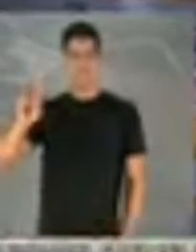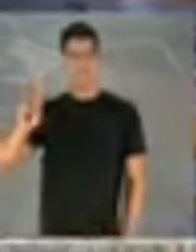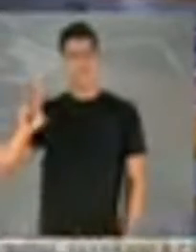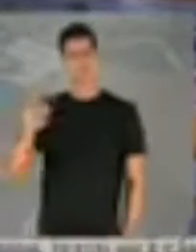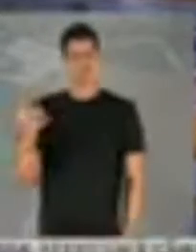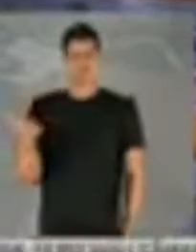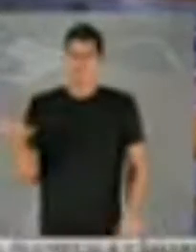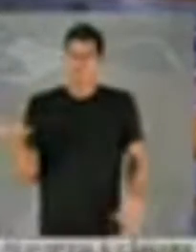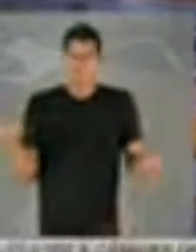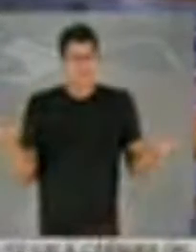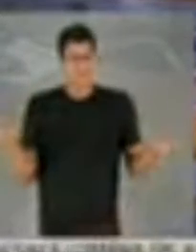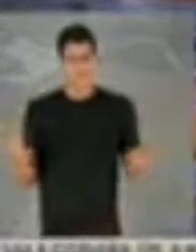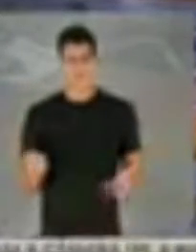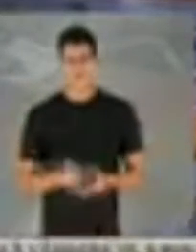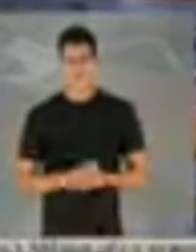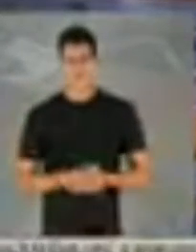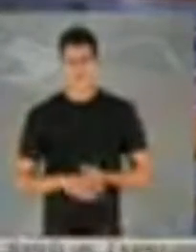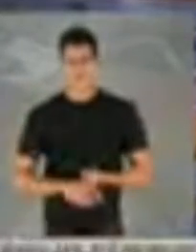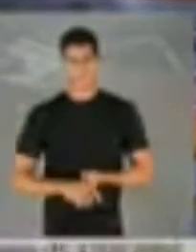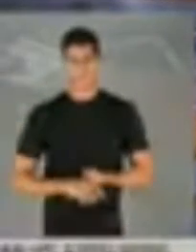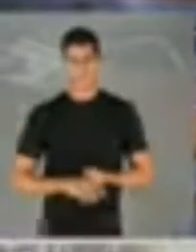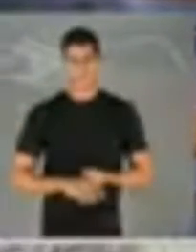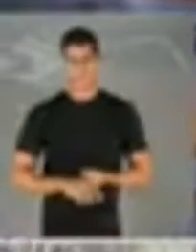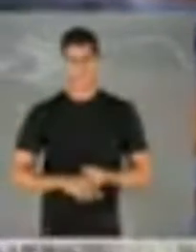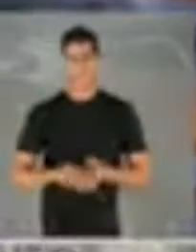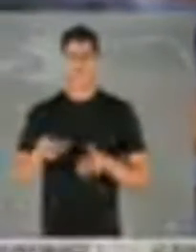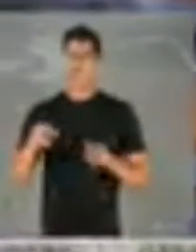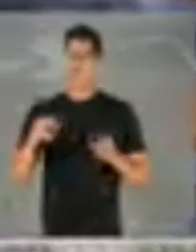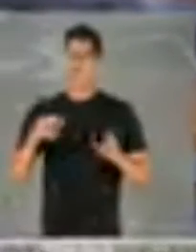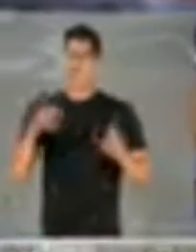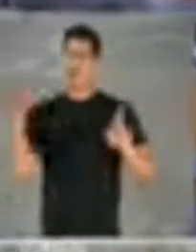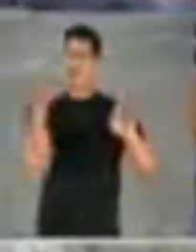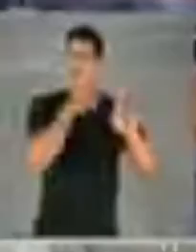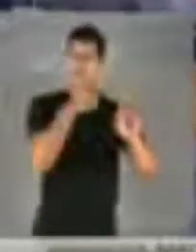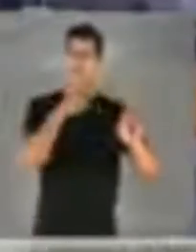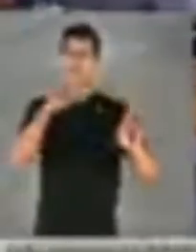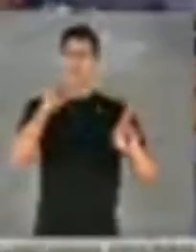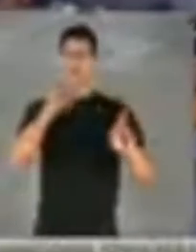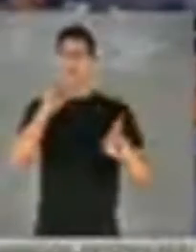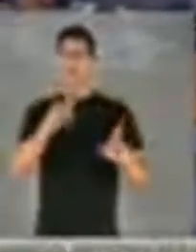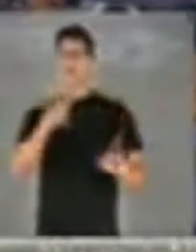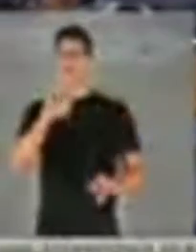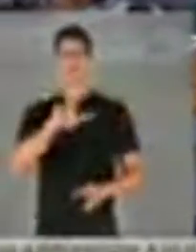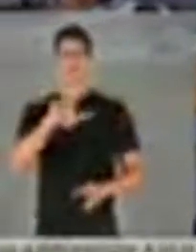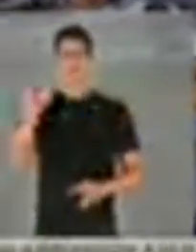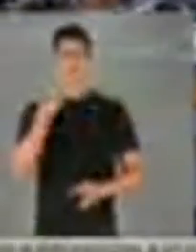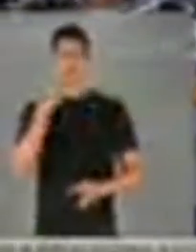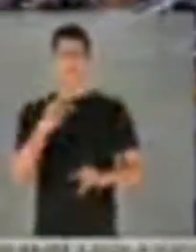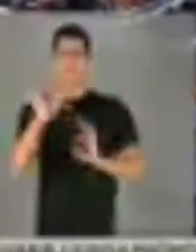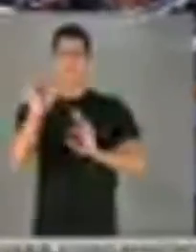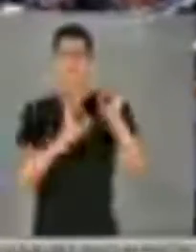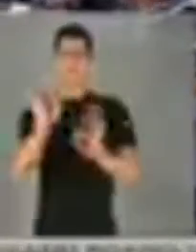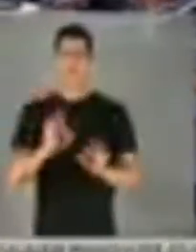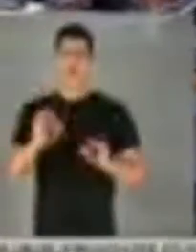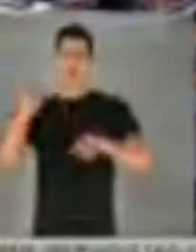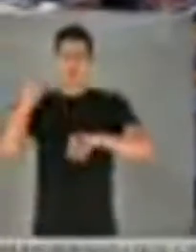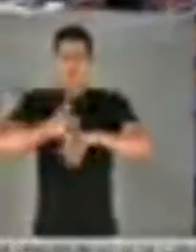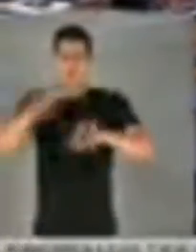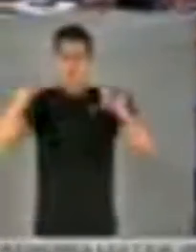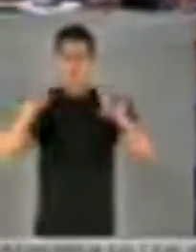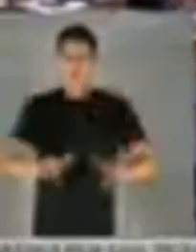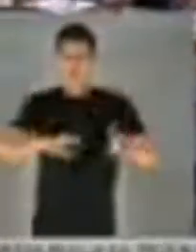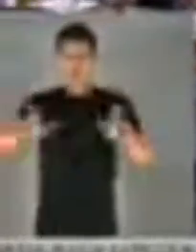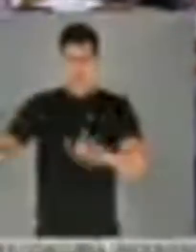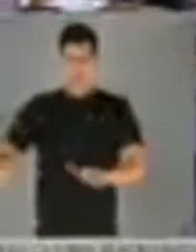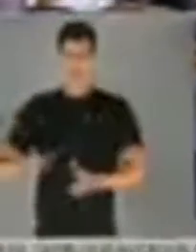Assim... Carlos Wizard foi referido pelo Pazuello. O Pazuello disse que convidou o Wizard para montar um gabinete de assessoramento. Um voluntário